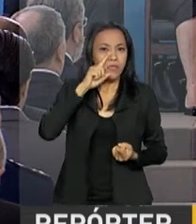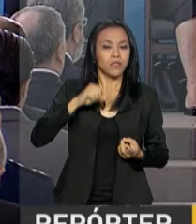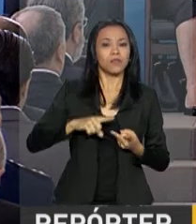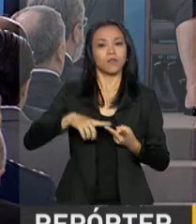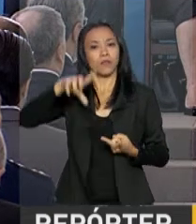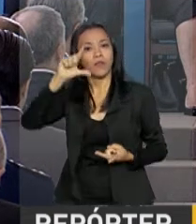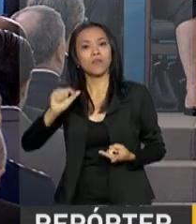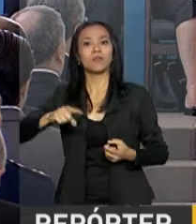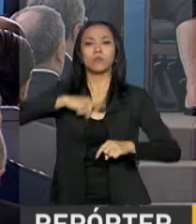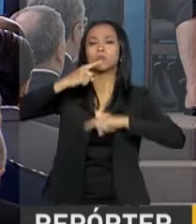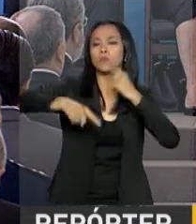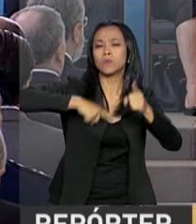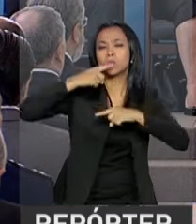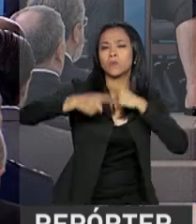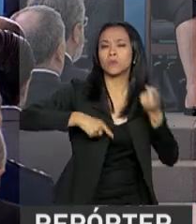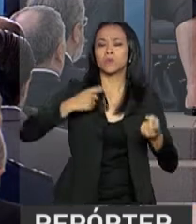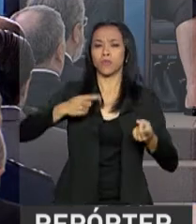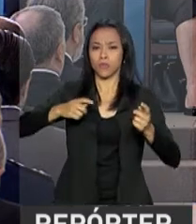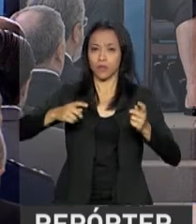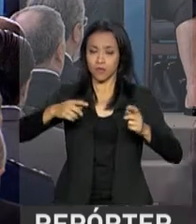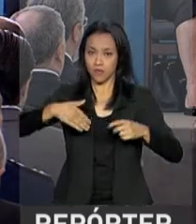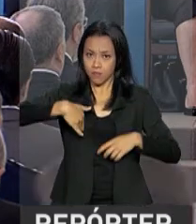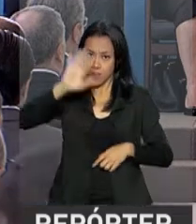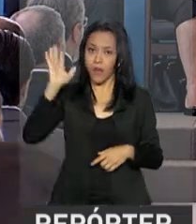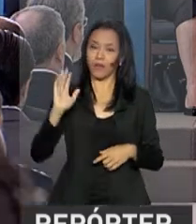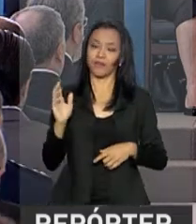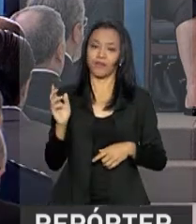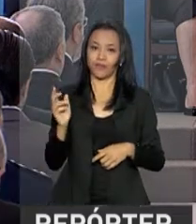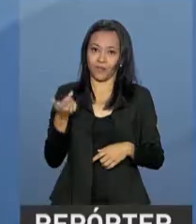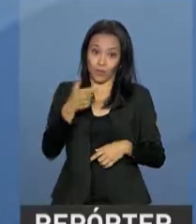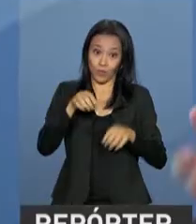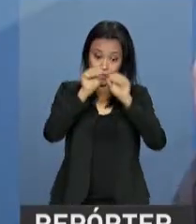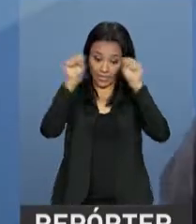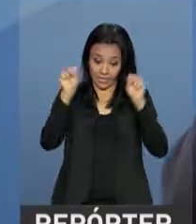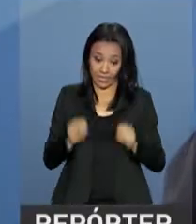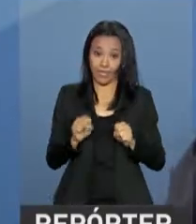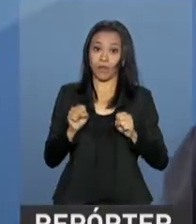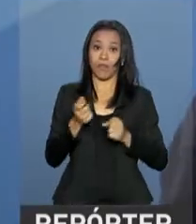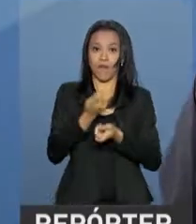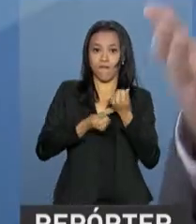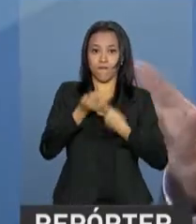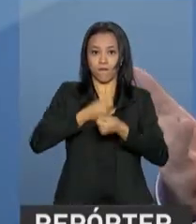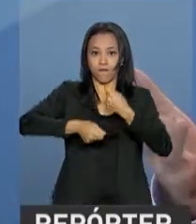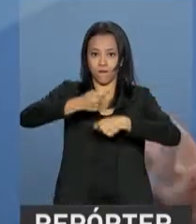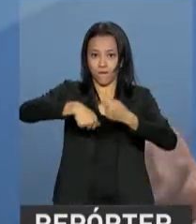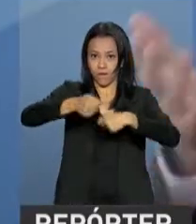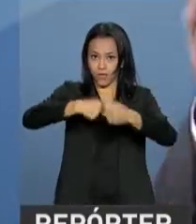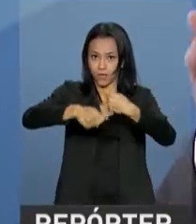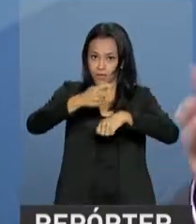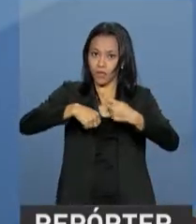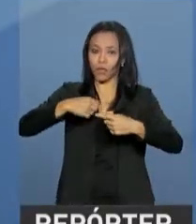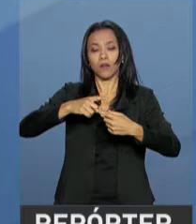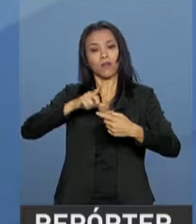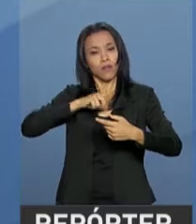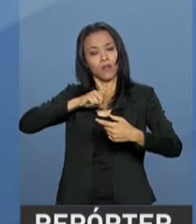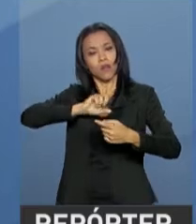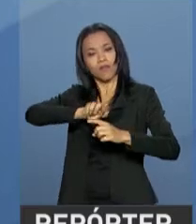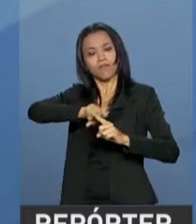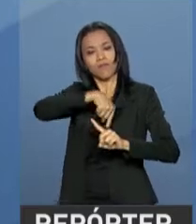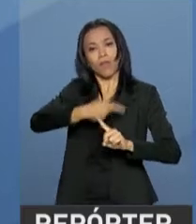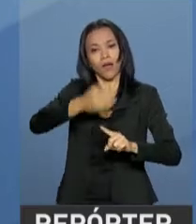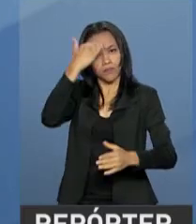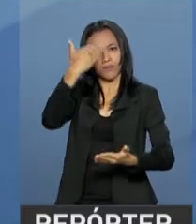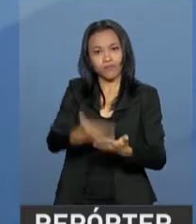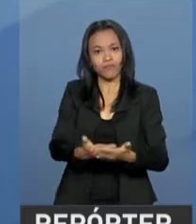e mais capacidade do sistema financeiro tem fornecer mais crédito a uma